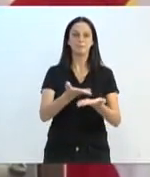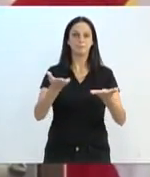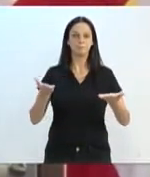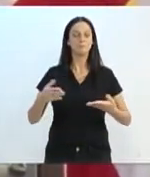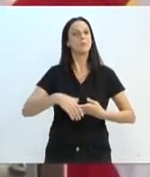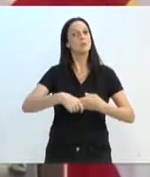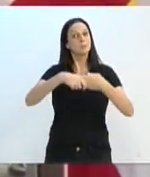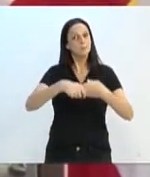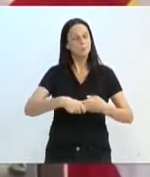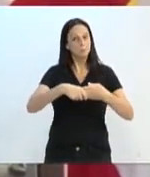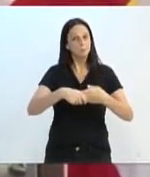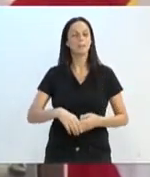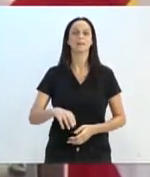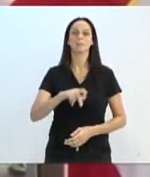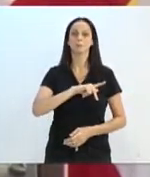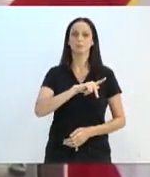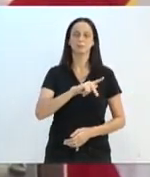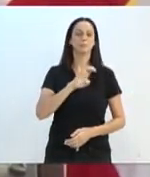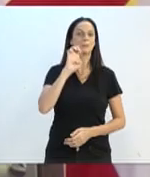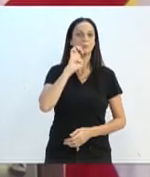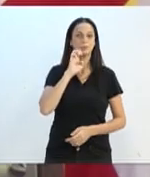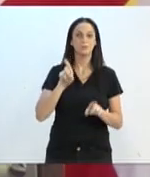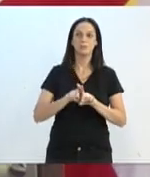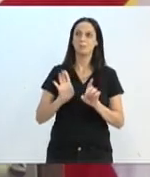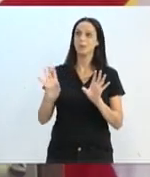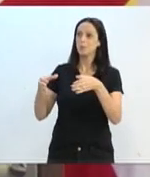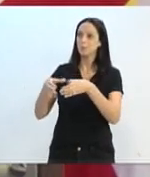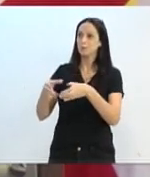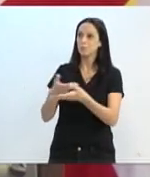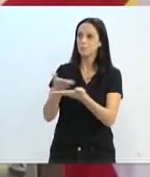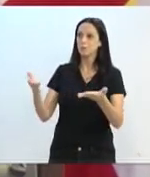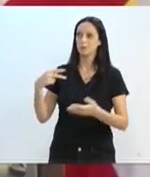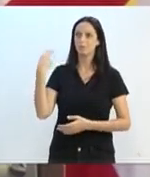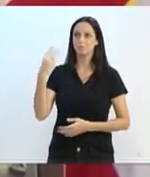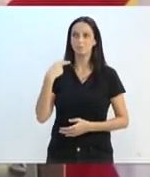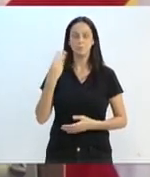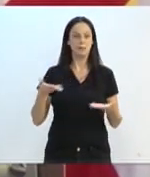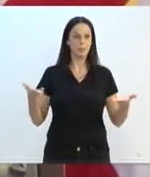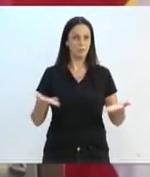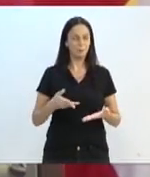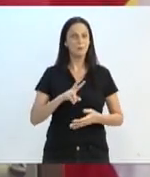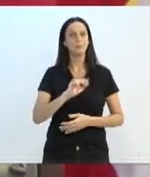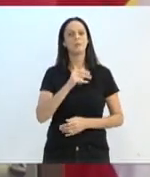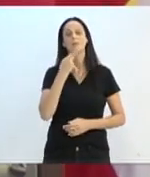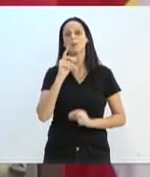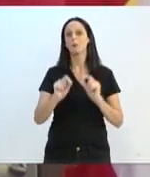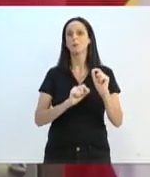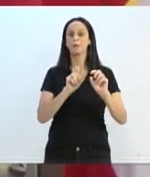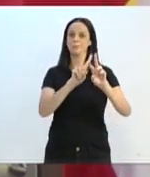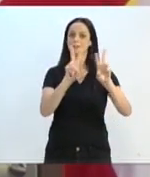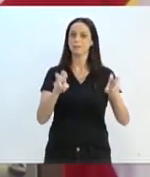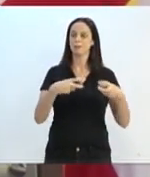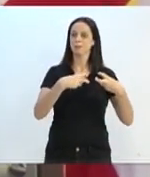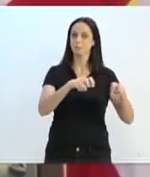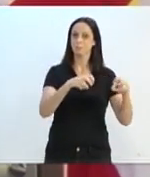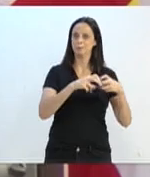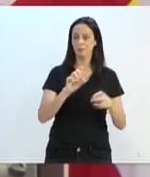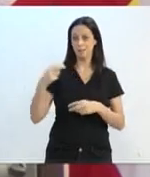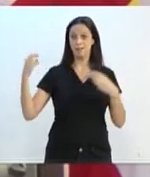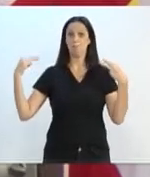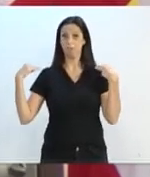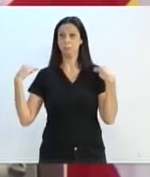Eu cumprimento ao Egídio, o presidente da Câmara, os demais vereadores. E hoje eu vou falar um pouco do transporte coletivo. E não é porque sou motorista